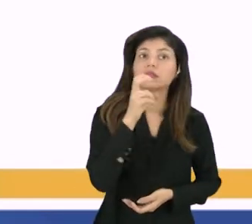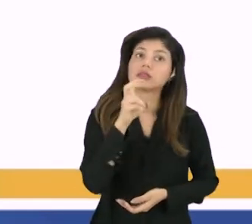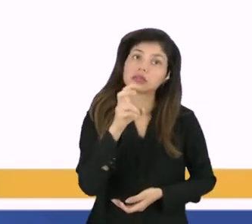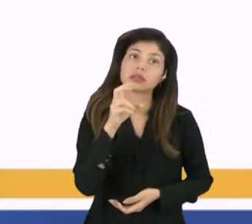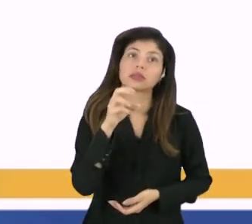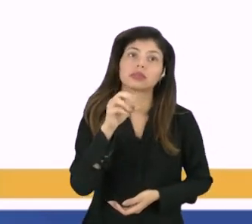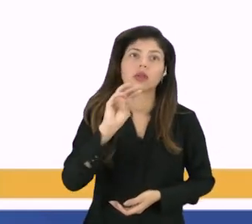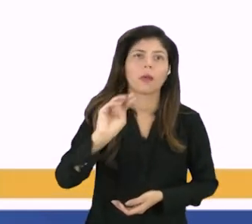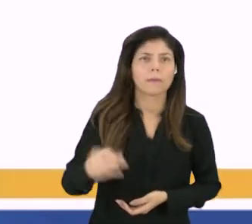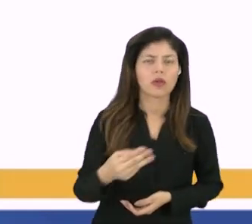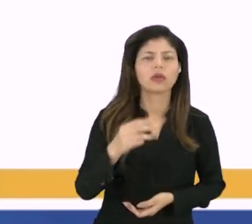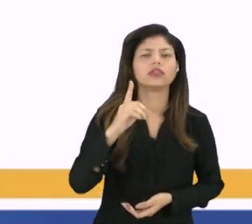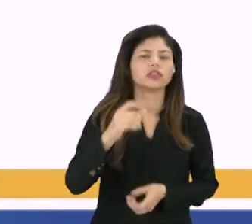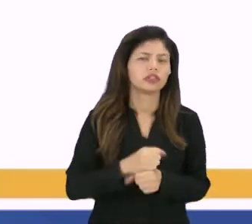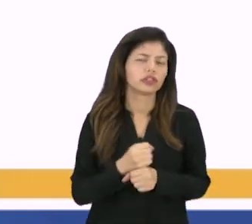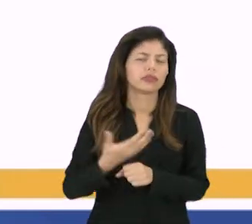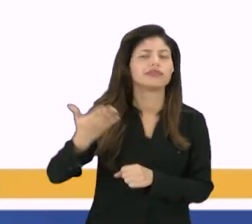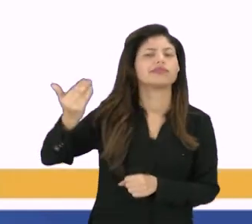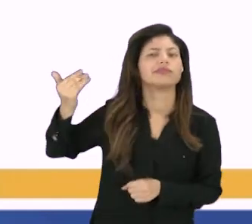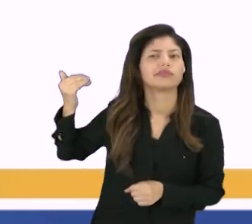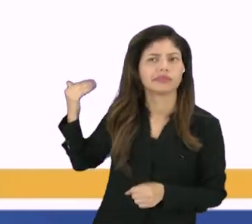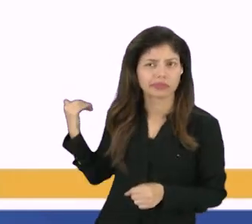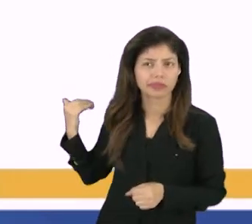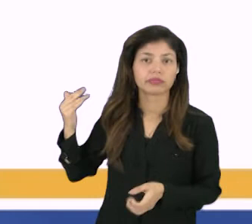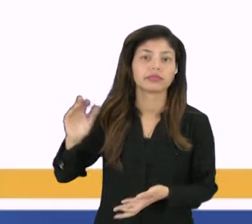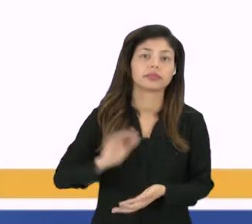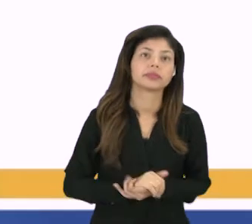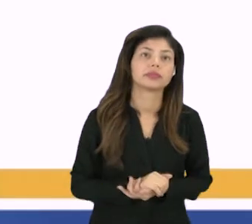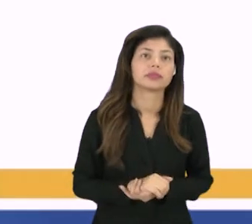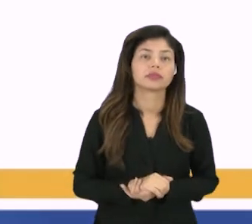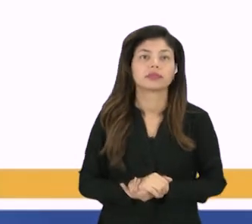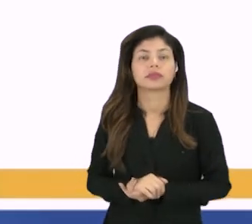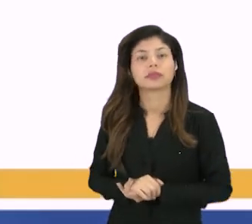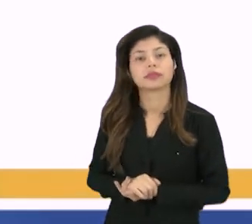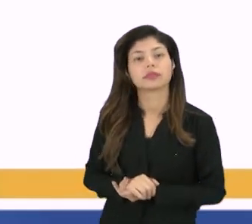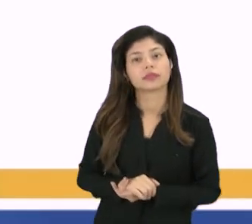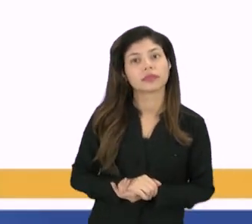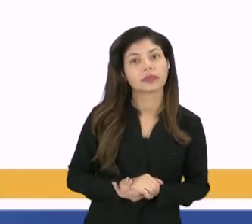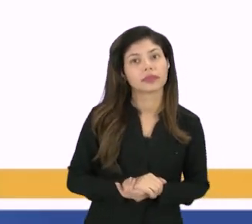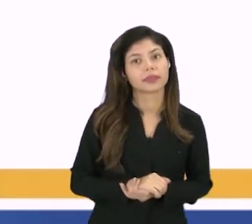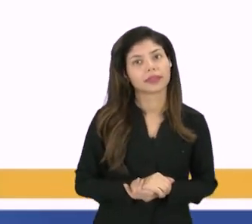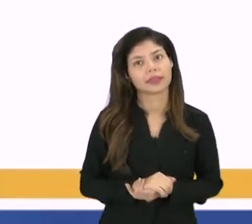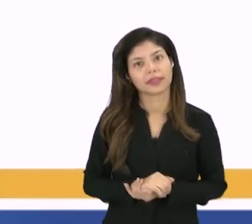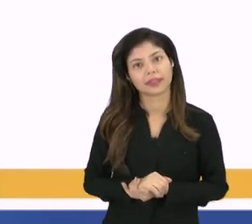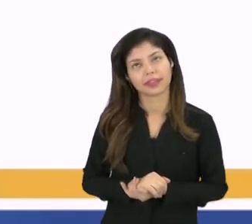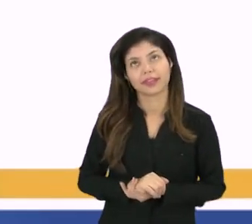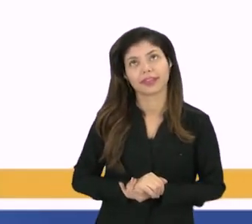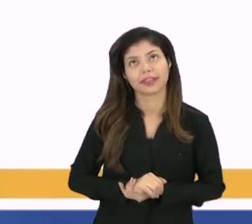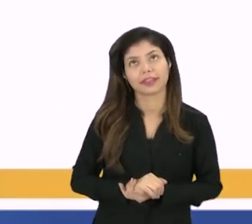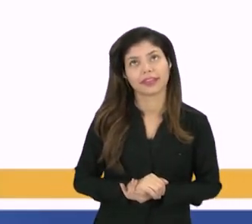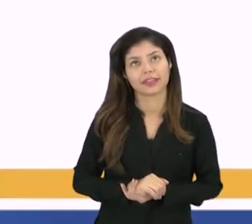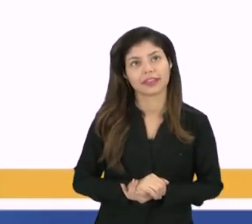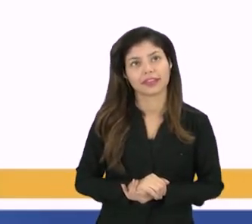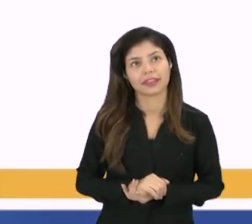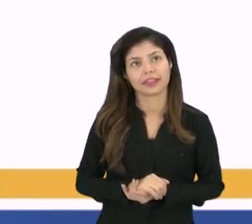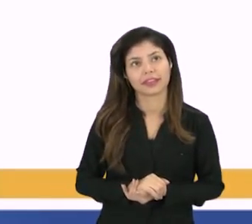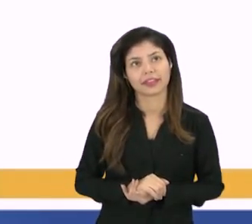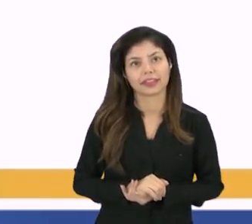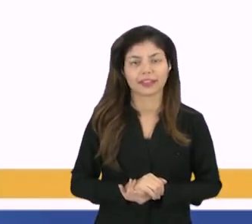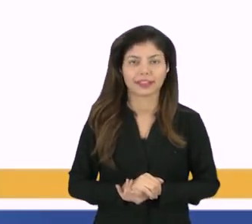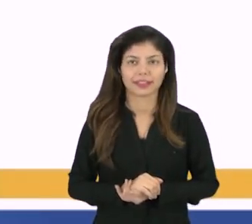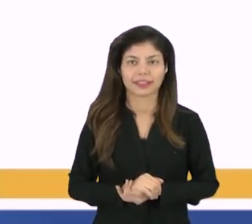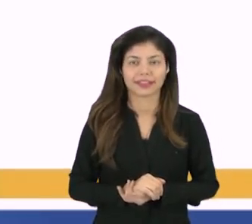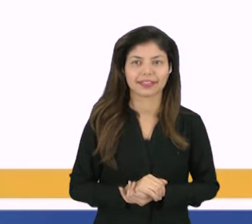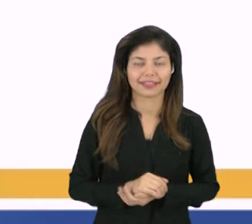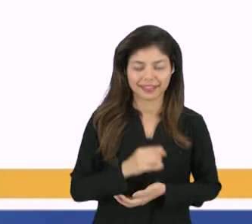de anos. O que aconteceu há 65 milhões de anos, Iris? Pode falar, Iris. Pessoal, dentro do estúdio aqui eu tenho 2